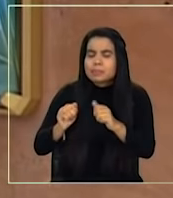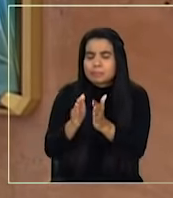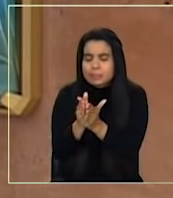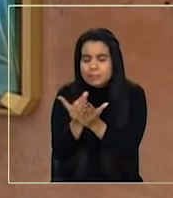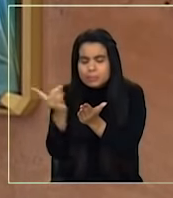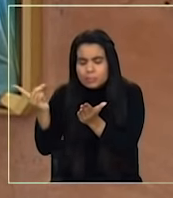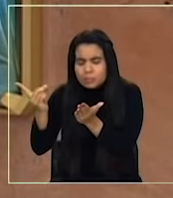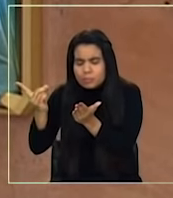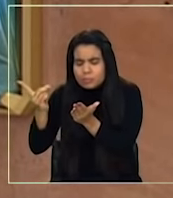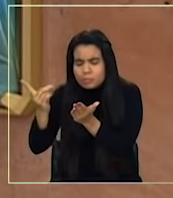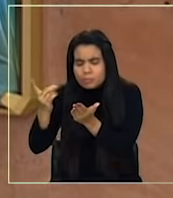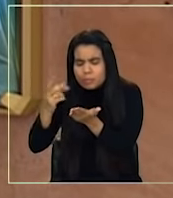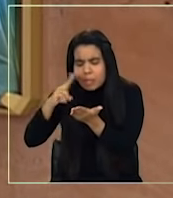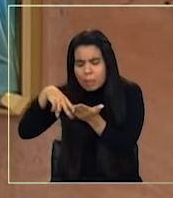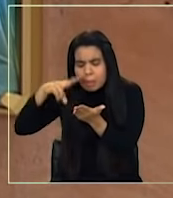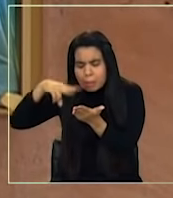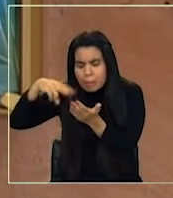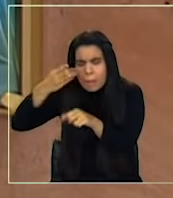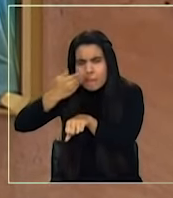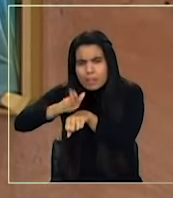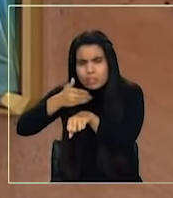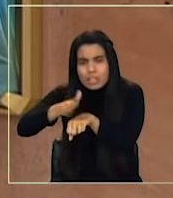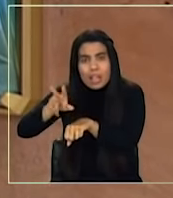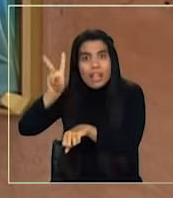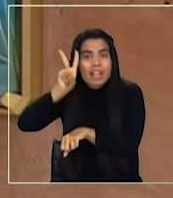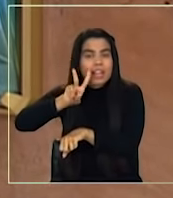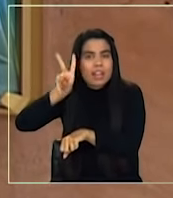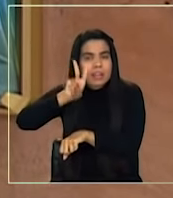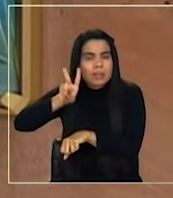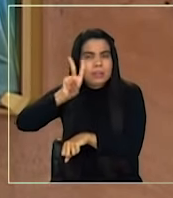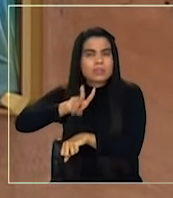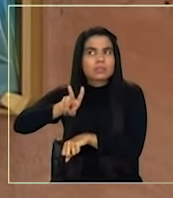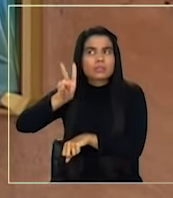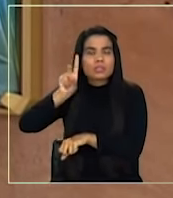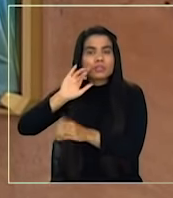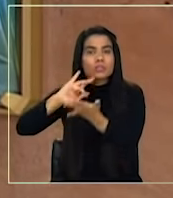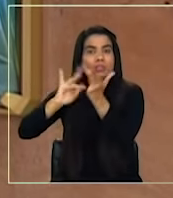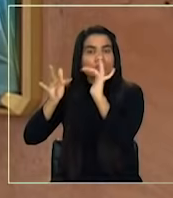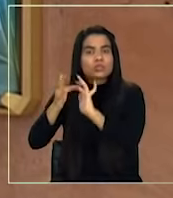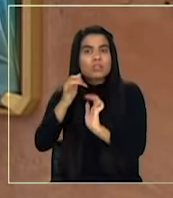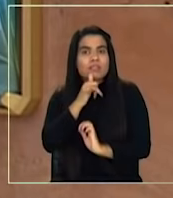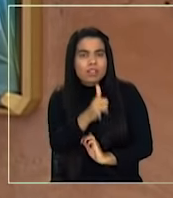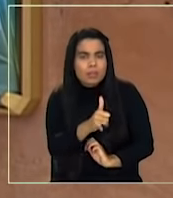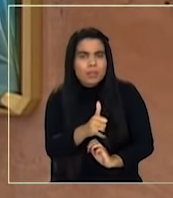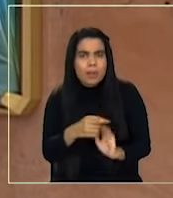Deus. Lembre-se das palavras do Senhor Jesus. Eu quero que coloque a palavra de